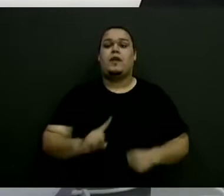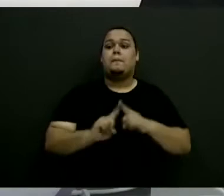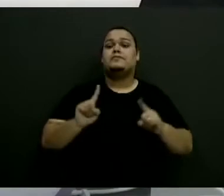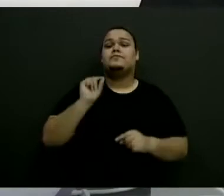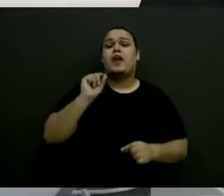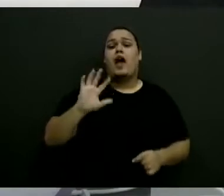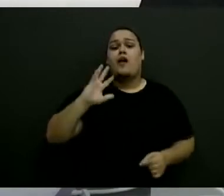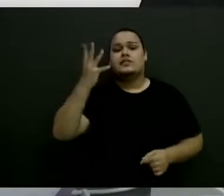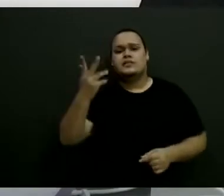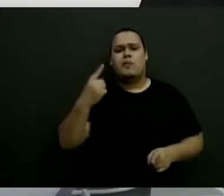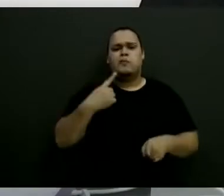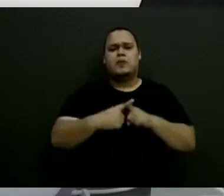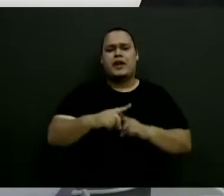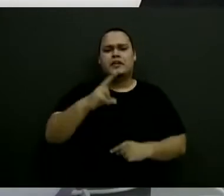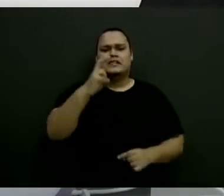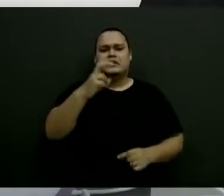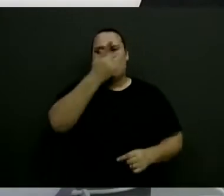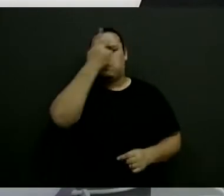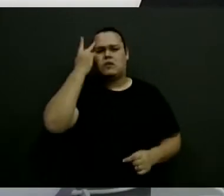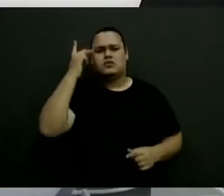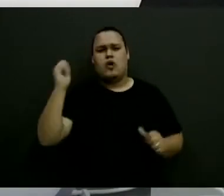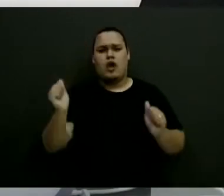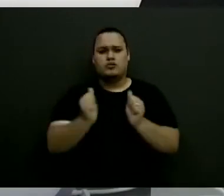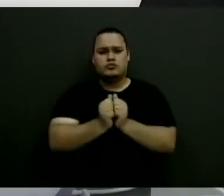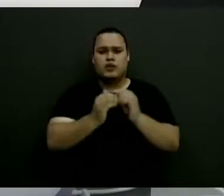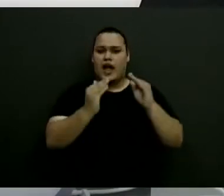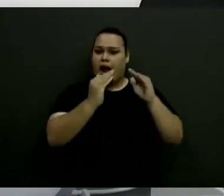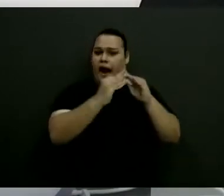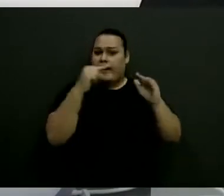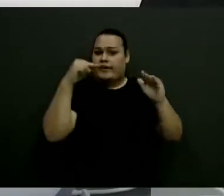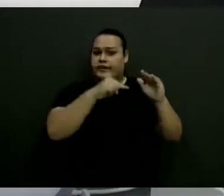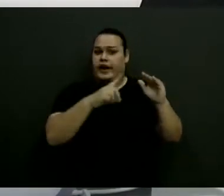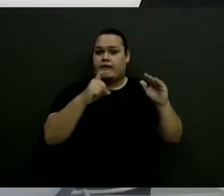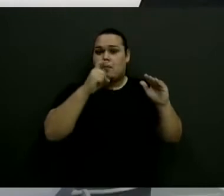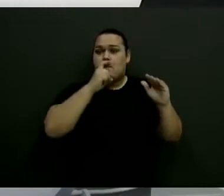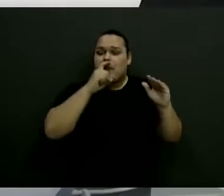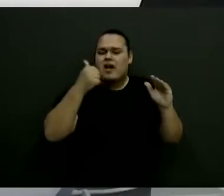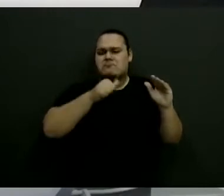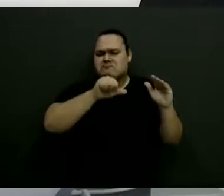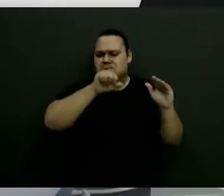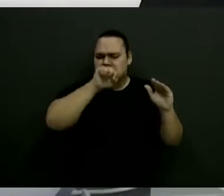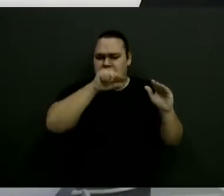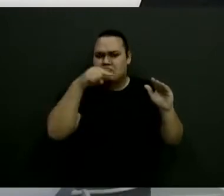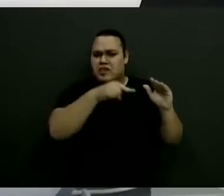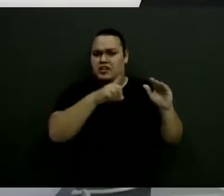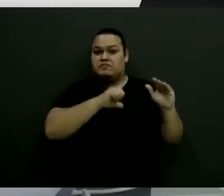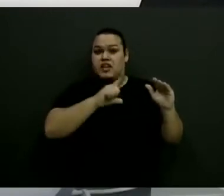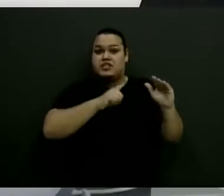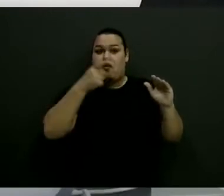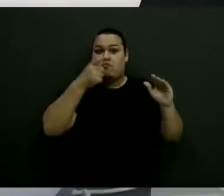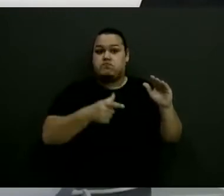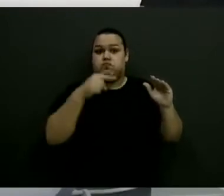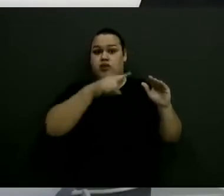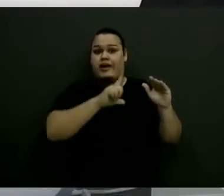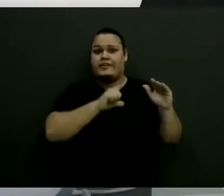desse ajuntamento de 5 pessoas na casa dos meus pais, saiu uma congregação, saiu